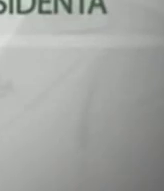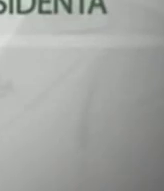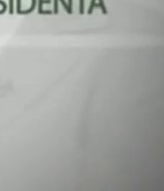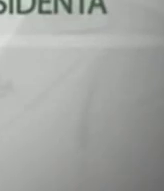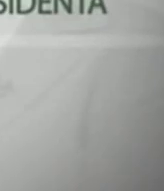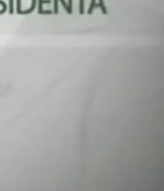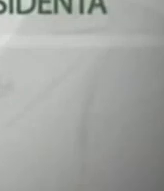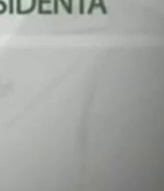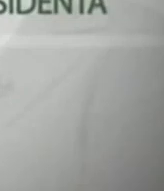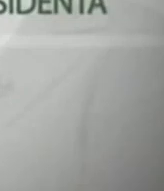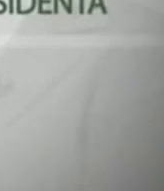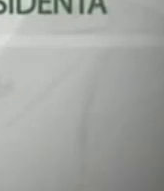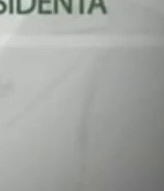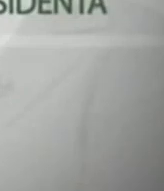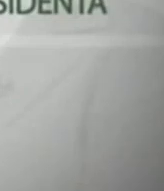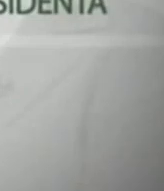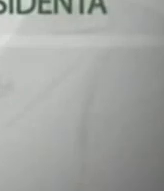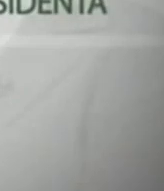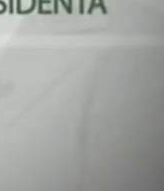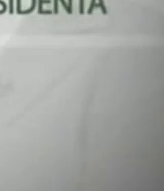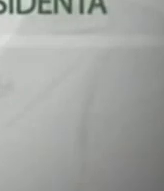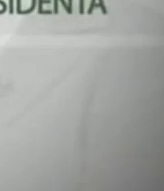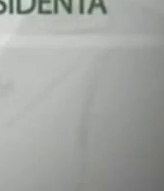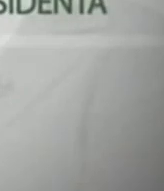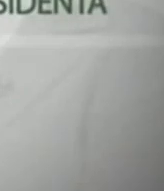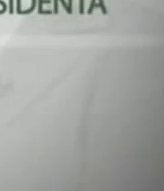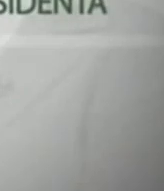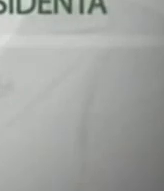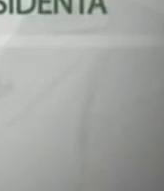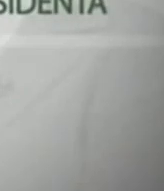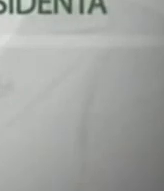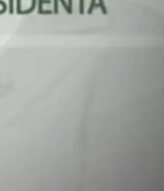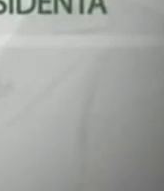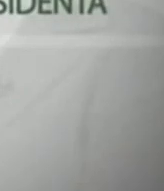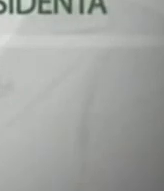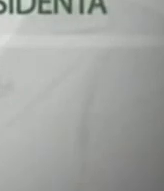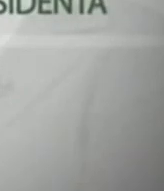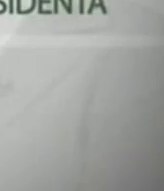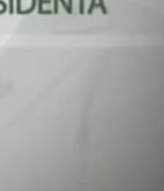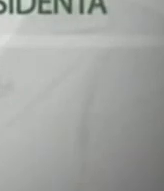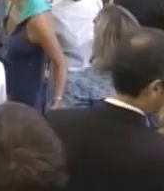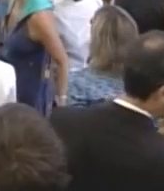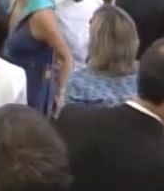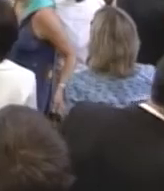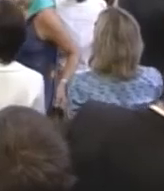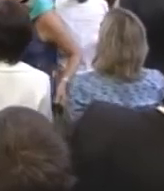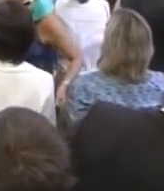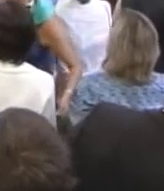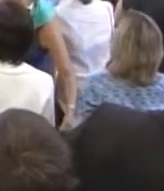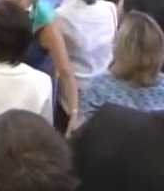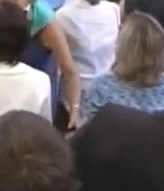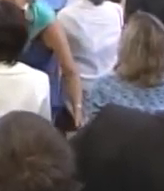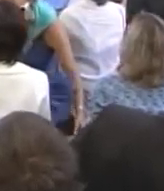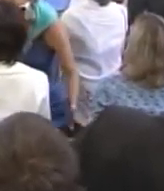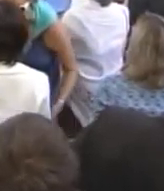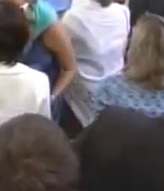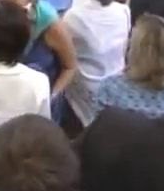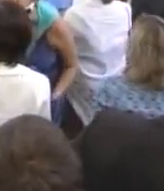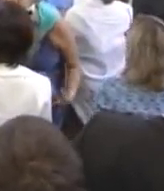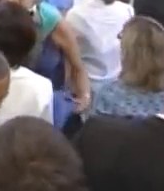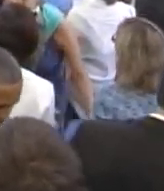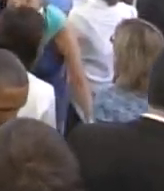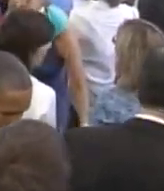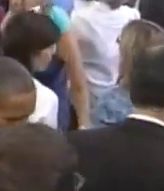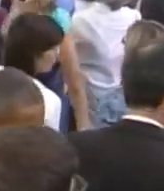de Políticas para as Mulheres, em substituição a Irine Lopes. Veja como foi. Dando início a